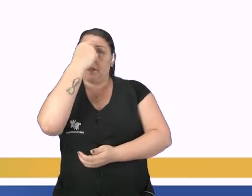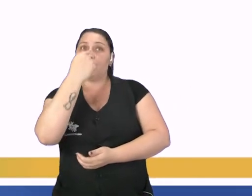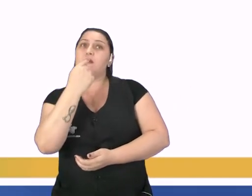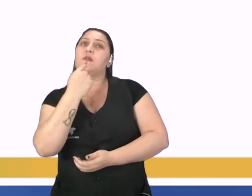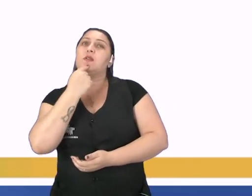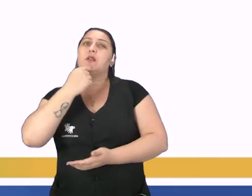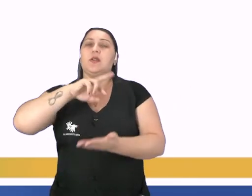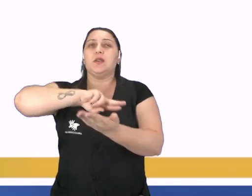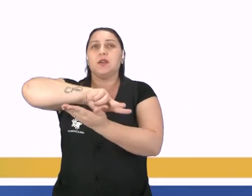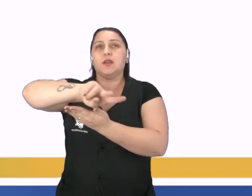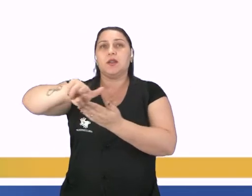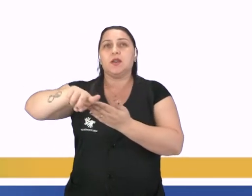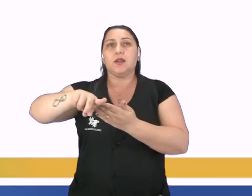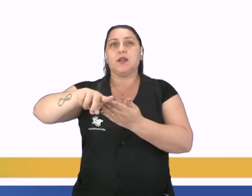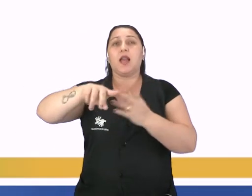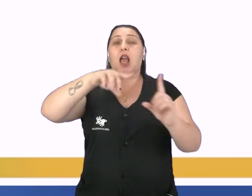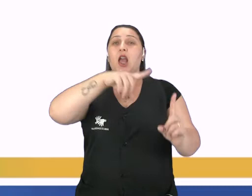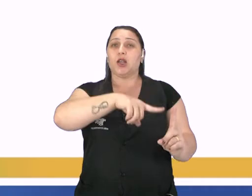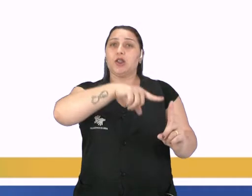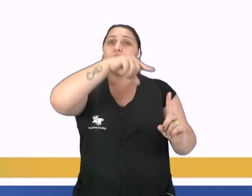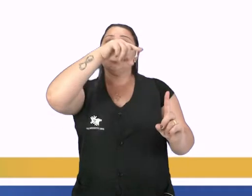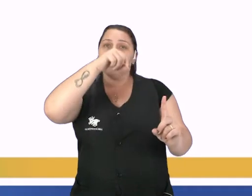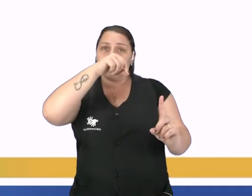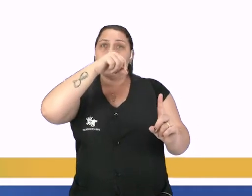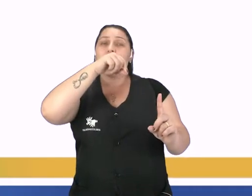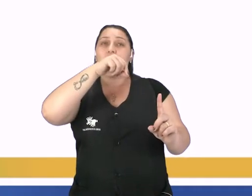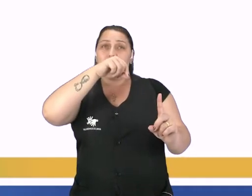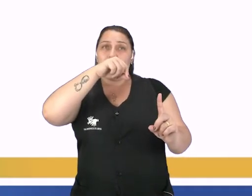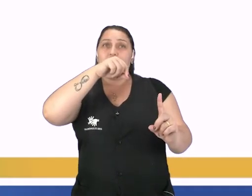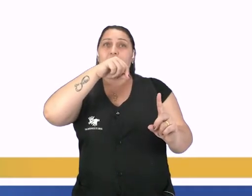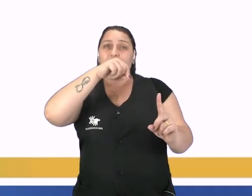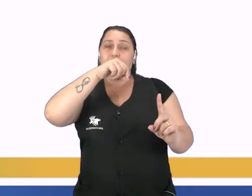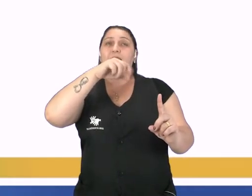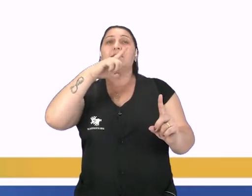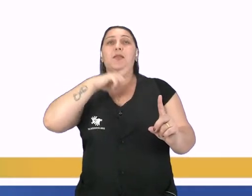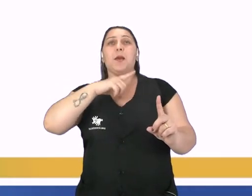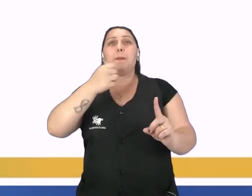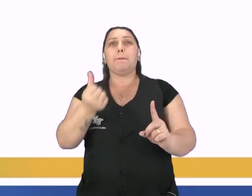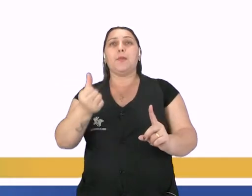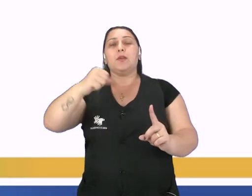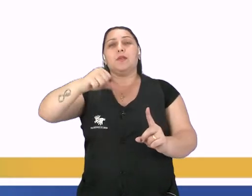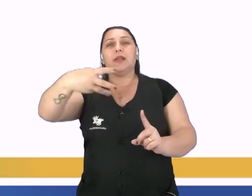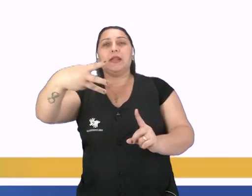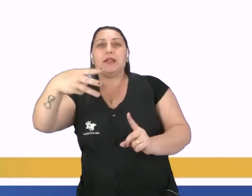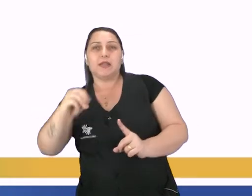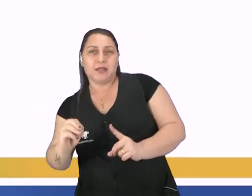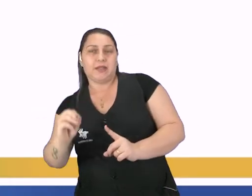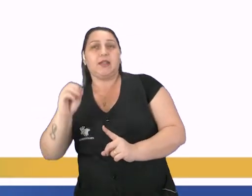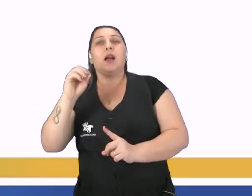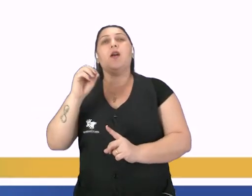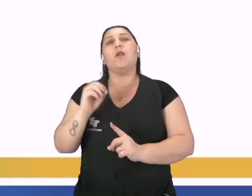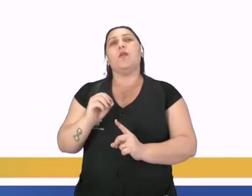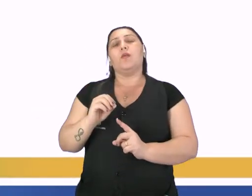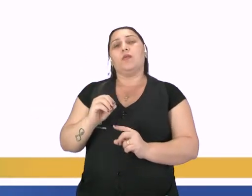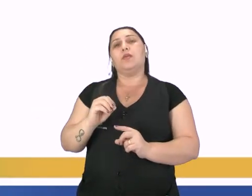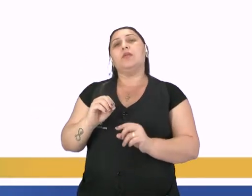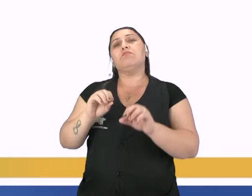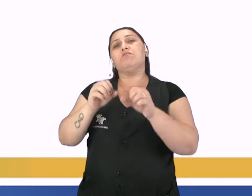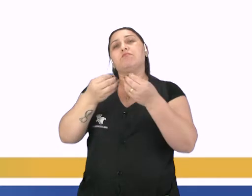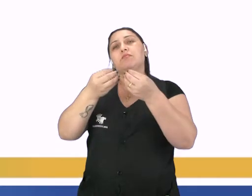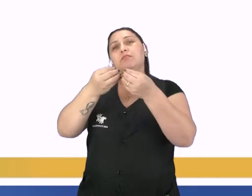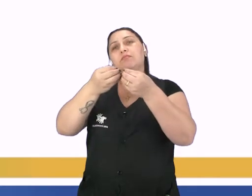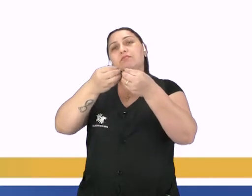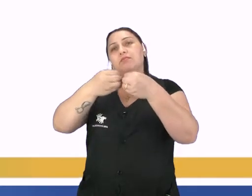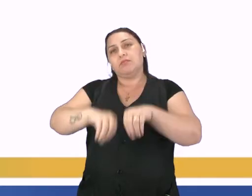de clientes que fazem fila para tirar seus depósitos em julho de 1930. Isso porque eles tinham medo de, com a falência dos bancos, eles